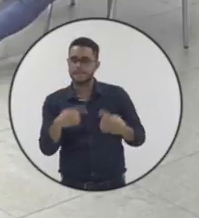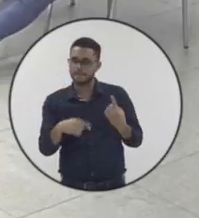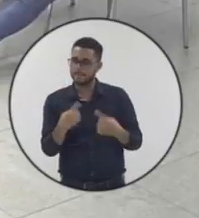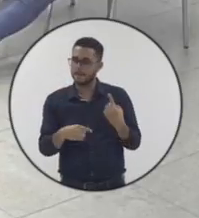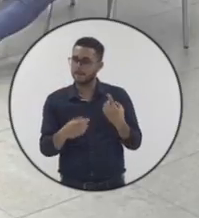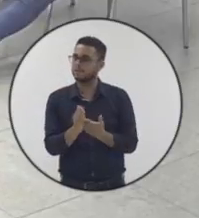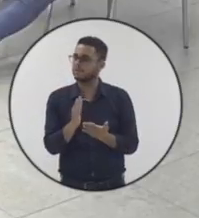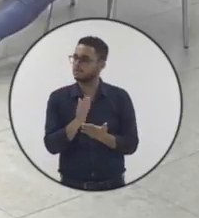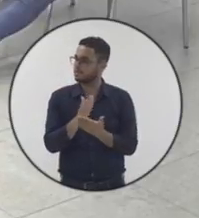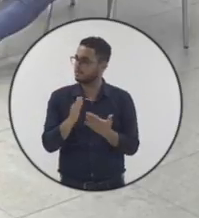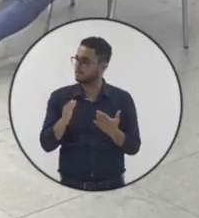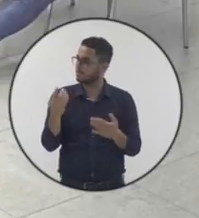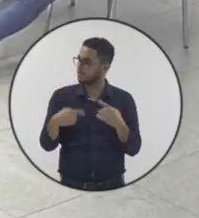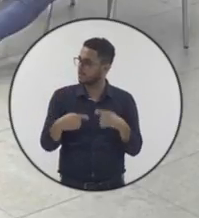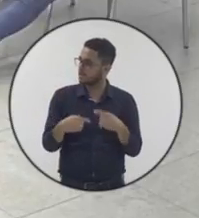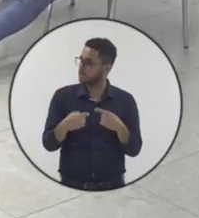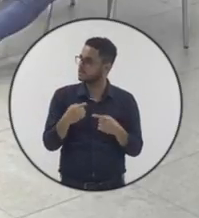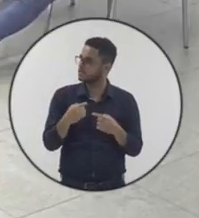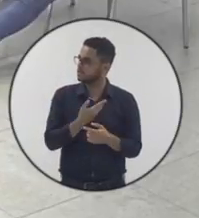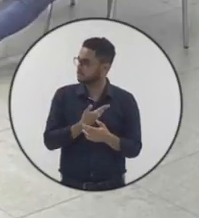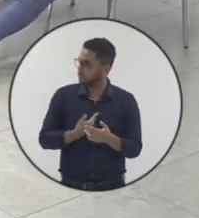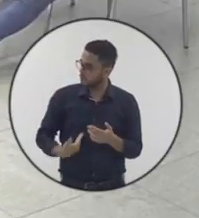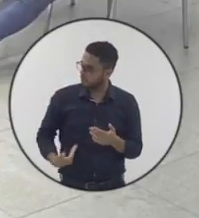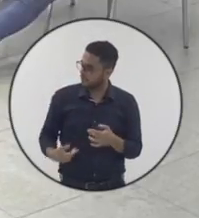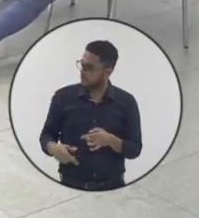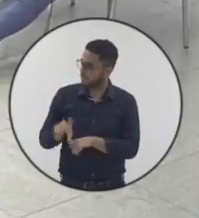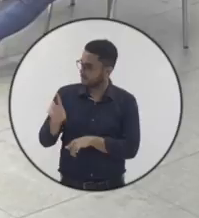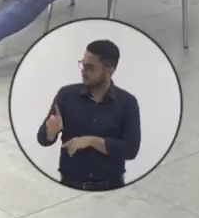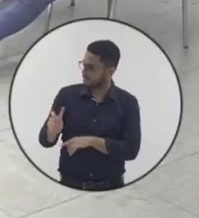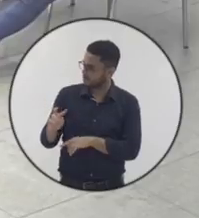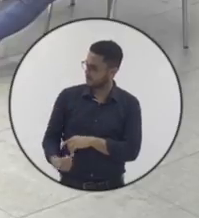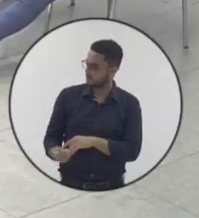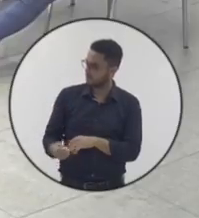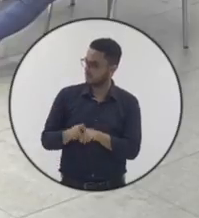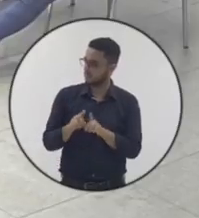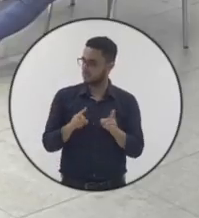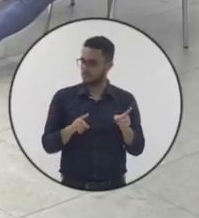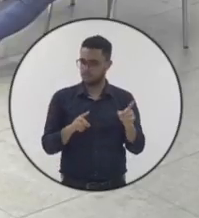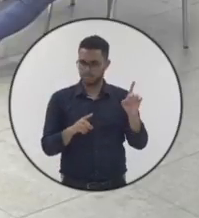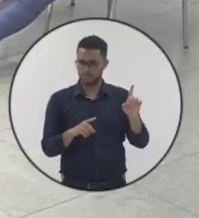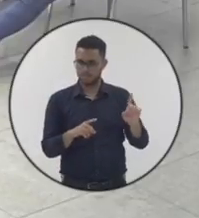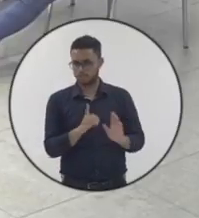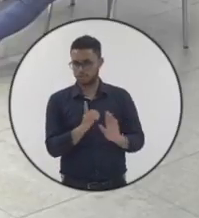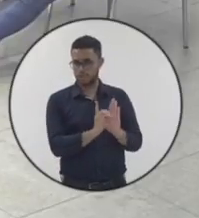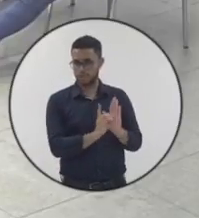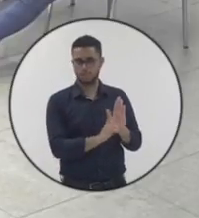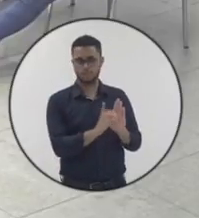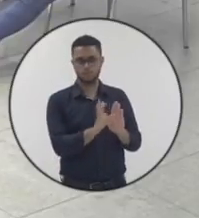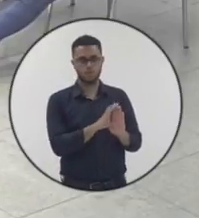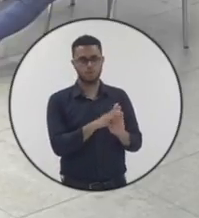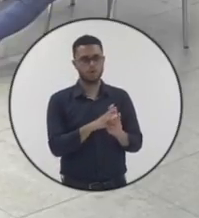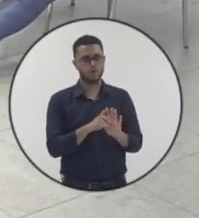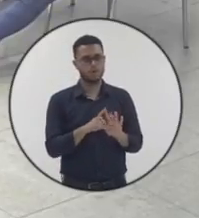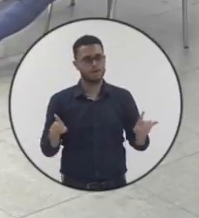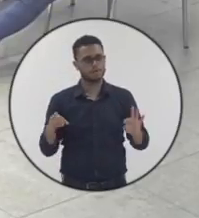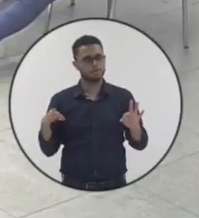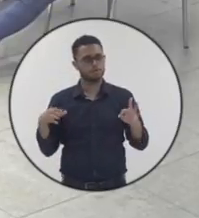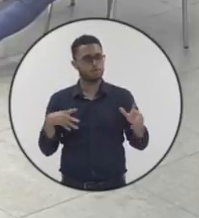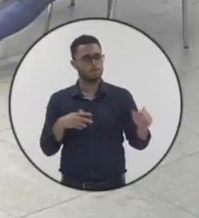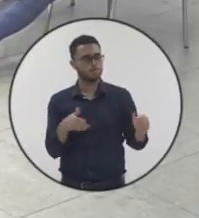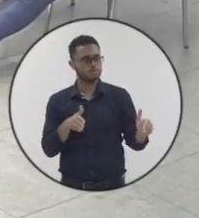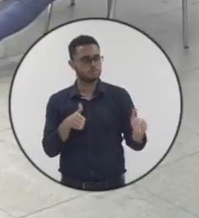políticas públicas por um caminho, direitos humanos por outro caminho, diretrizes curriculares por outro caminho, mas são todos caminhos em que